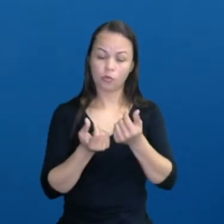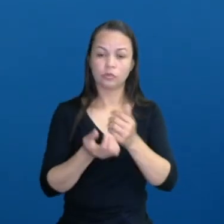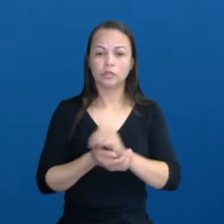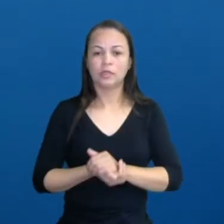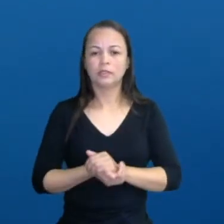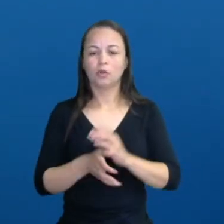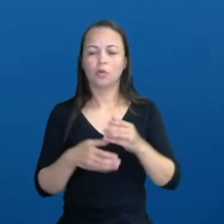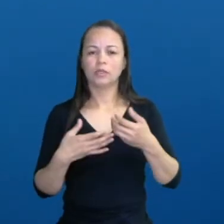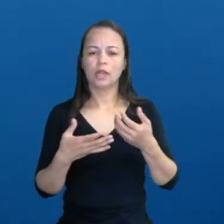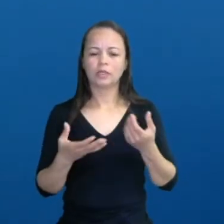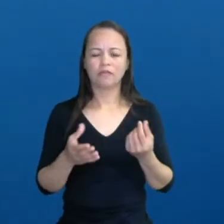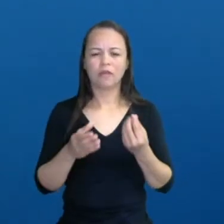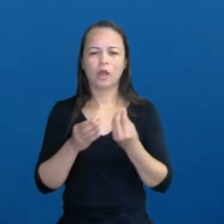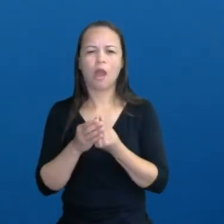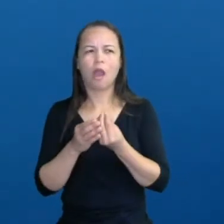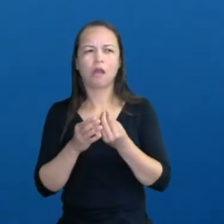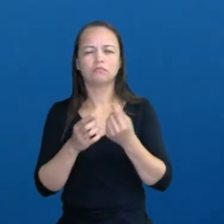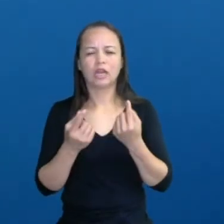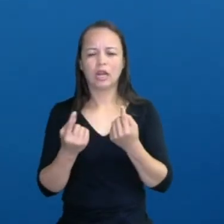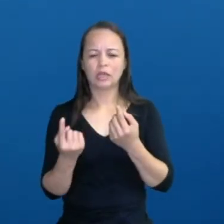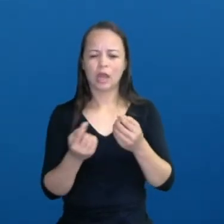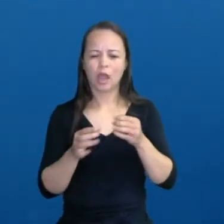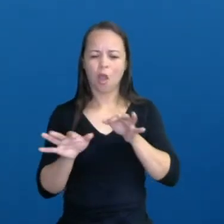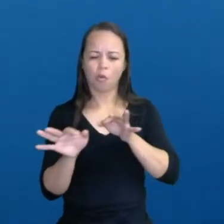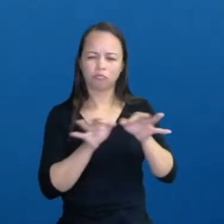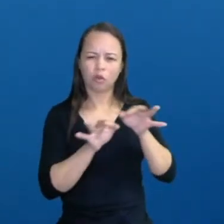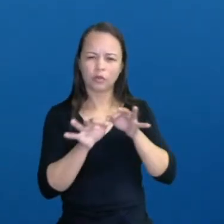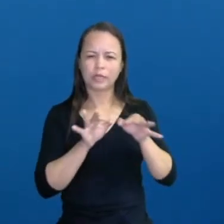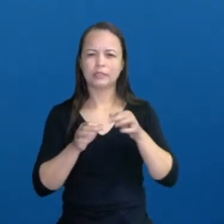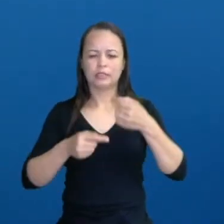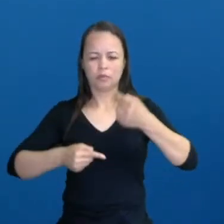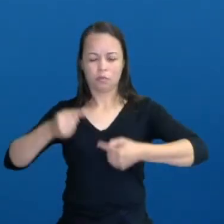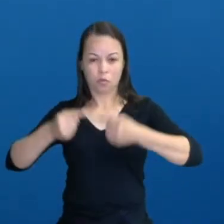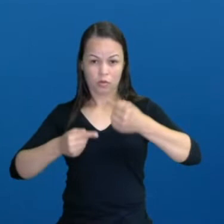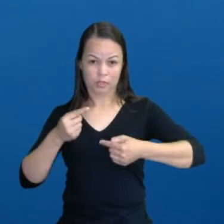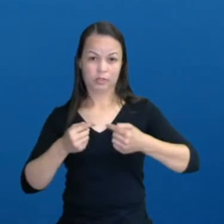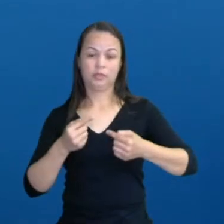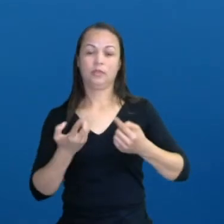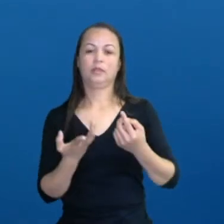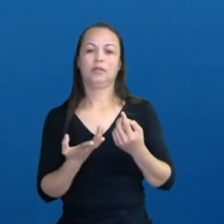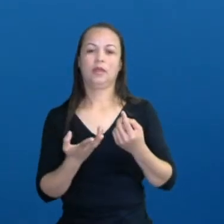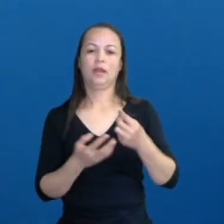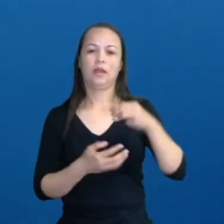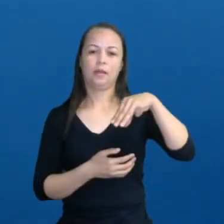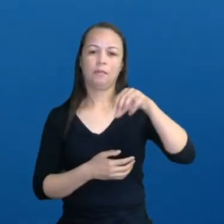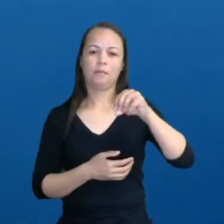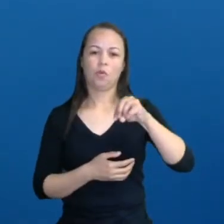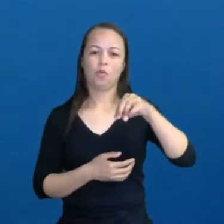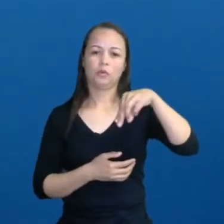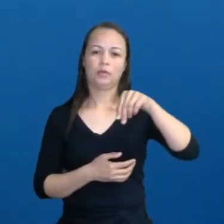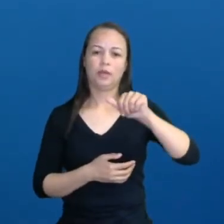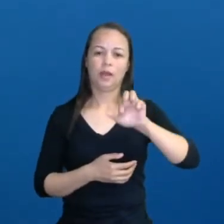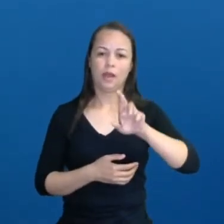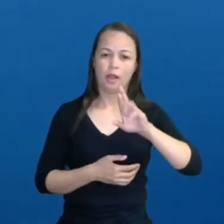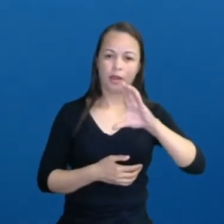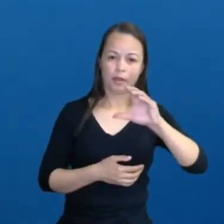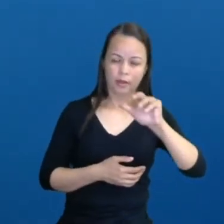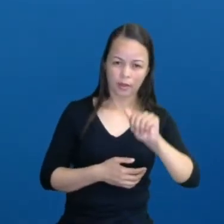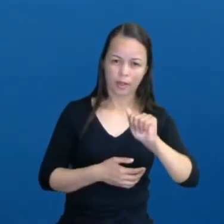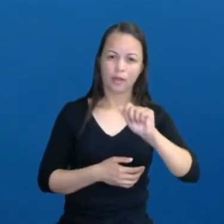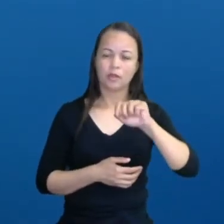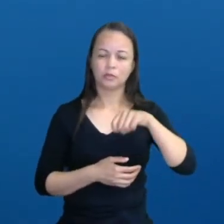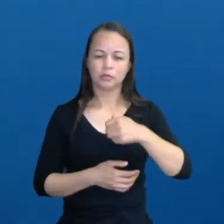estavam atreladas à organização política monárquica, elas não tinham a burguesia, que